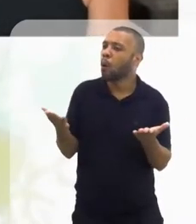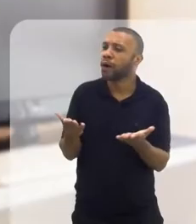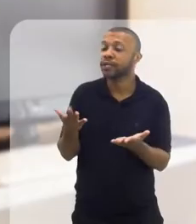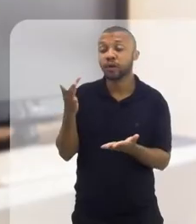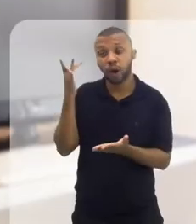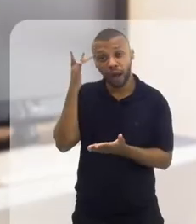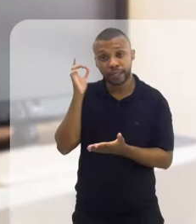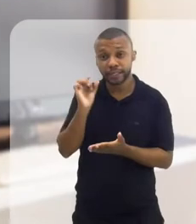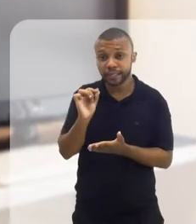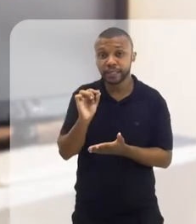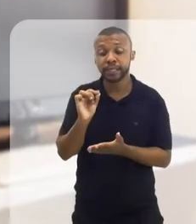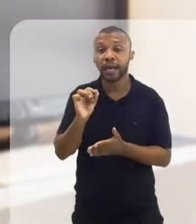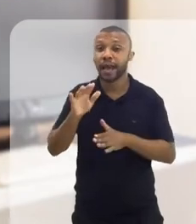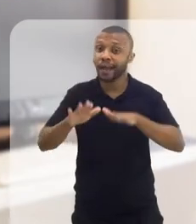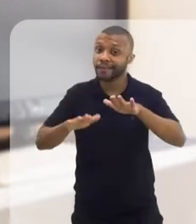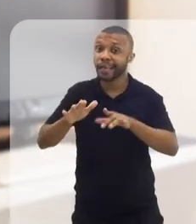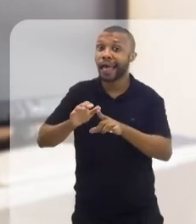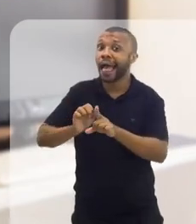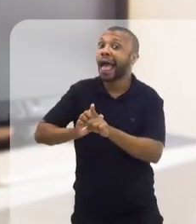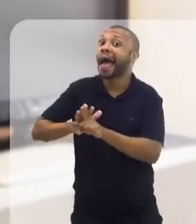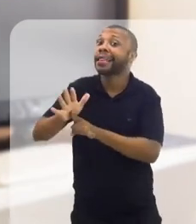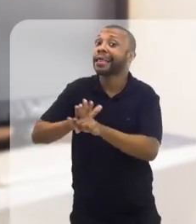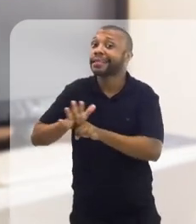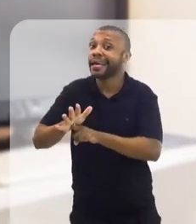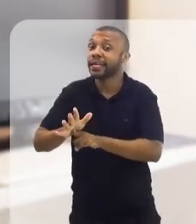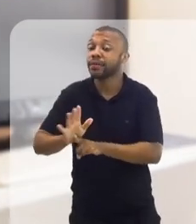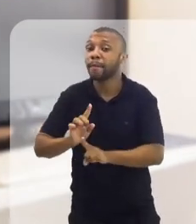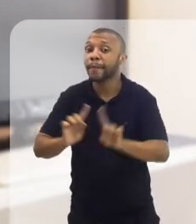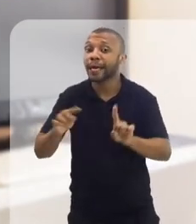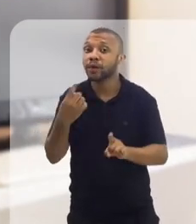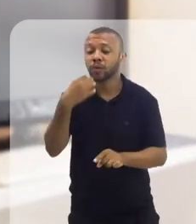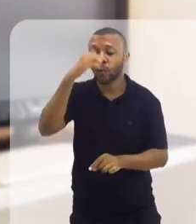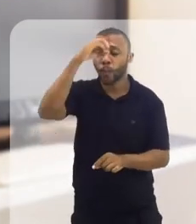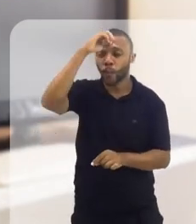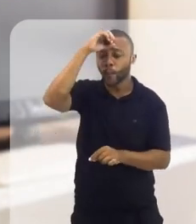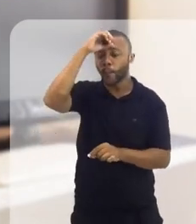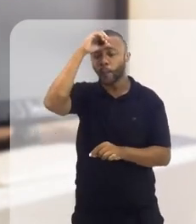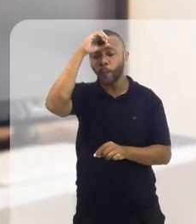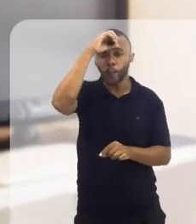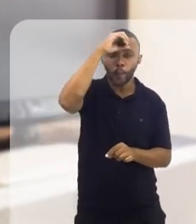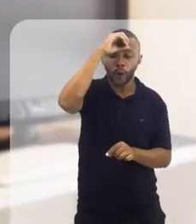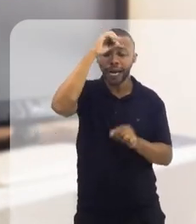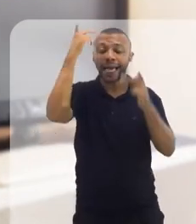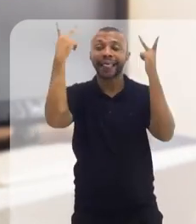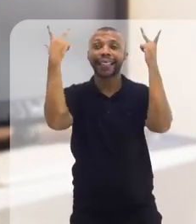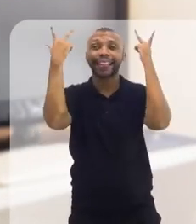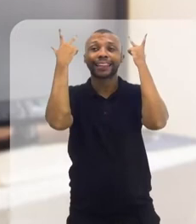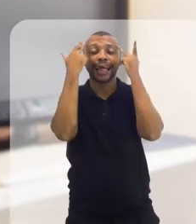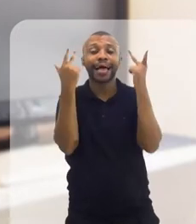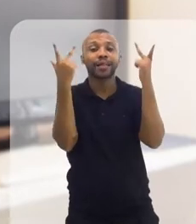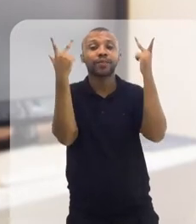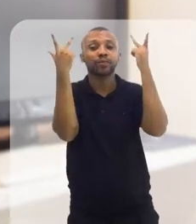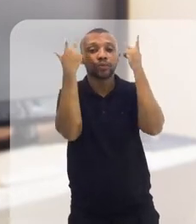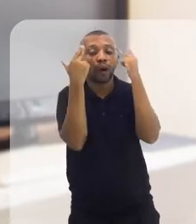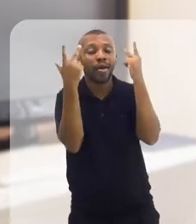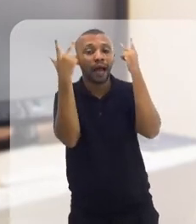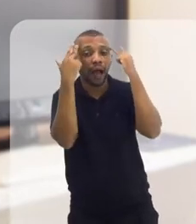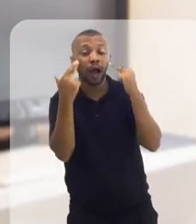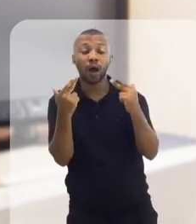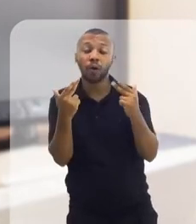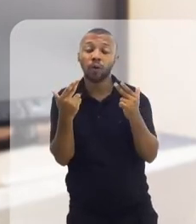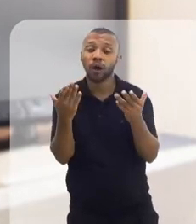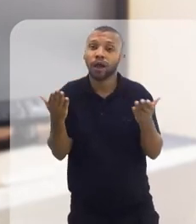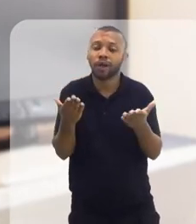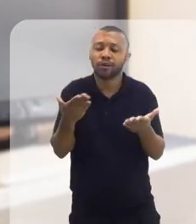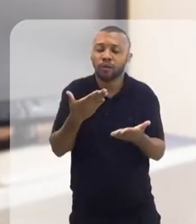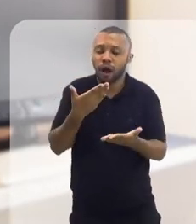Cíntia, mas eu acho que muitas vezes era assédio, mas a gente não se dava conta, a gente assim, não, era